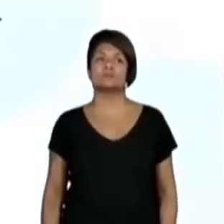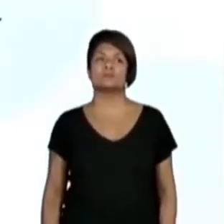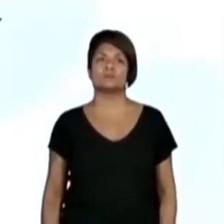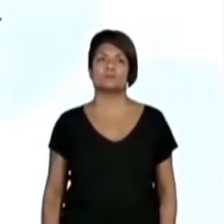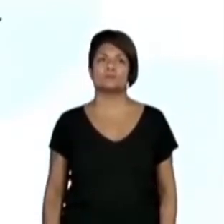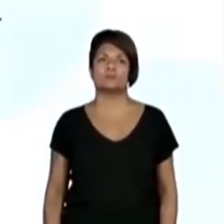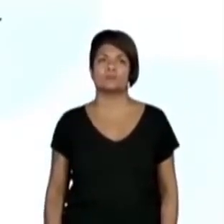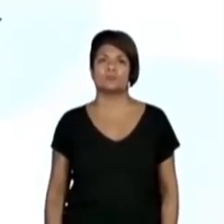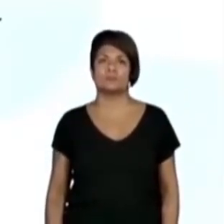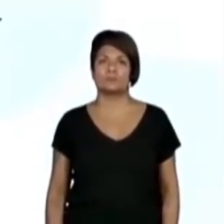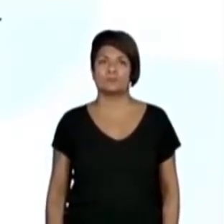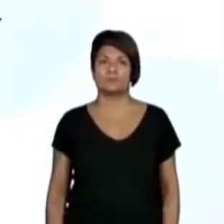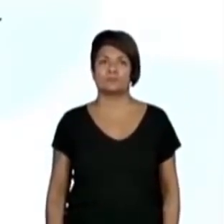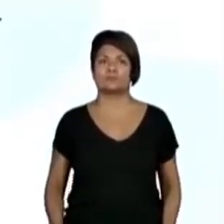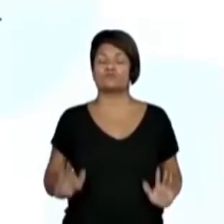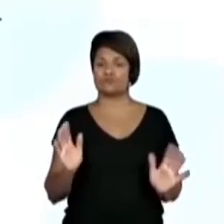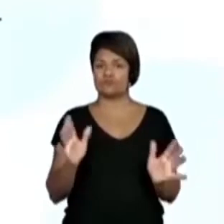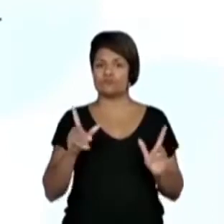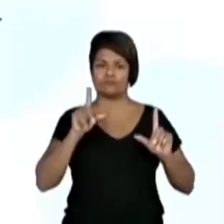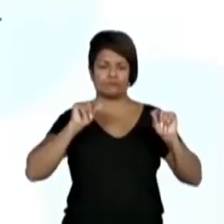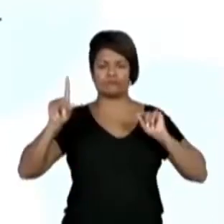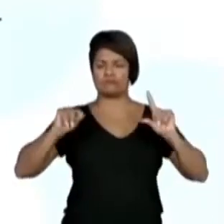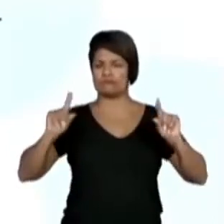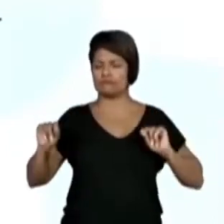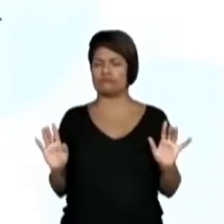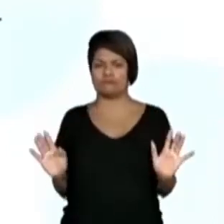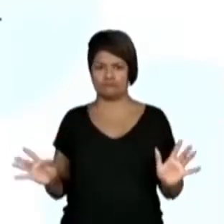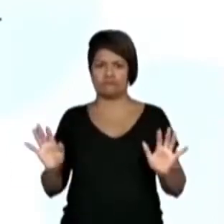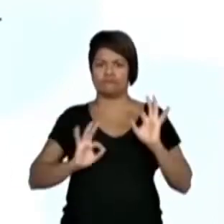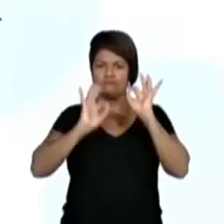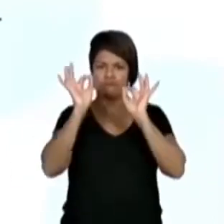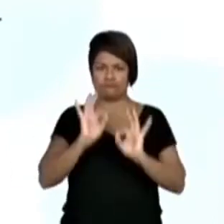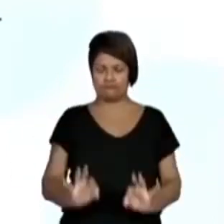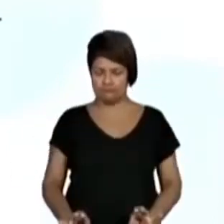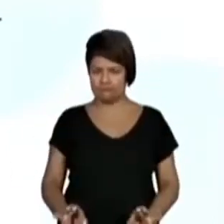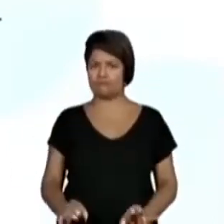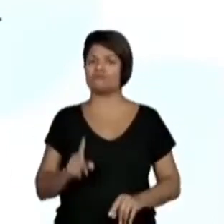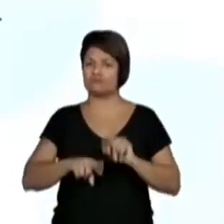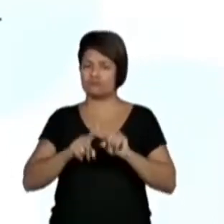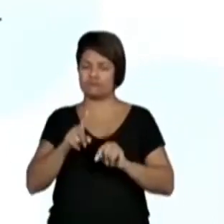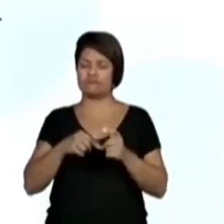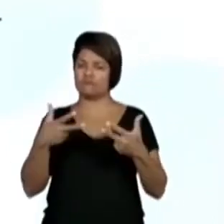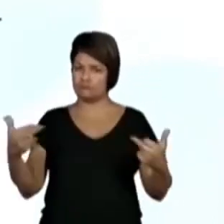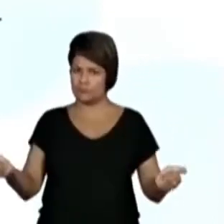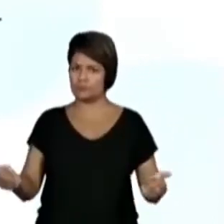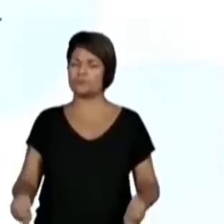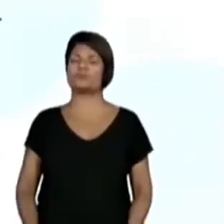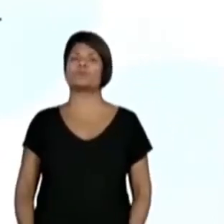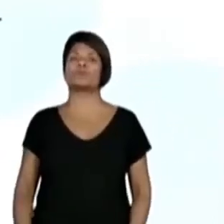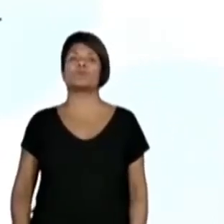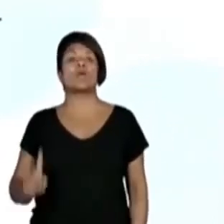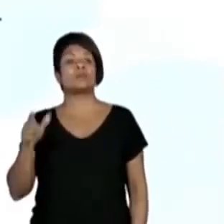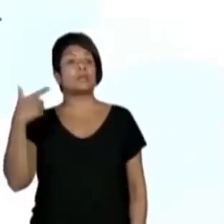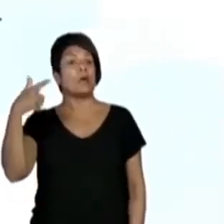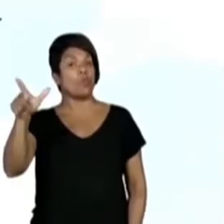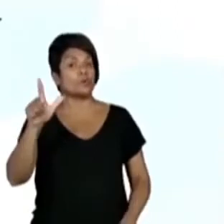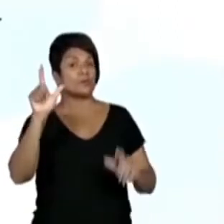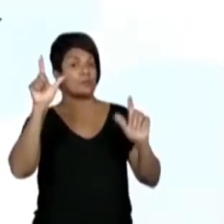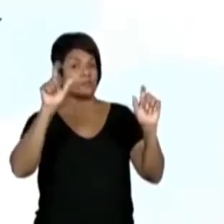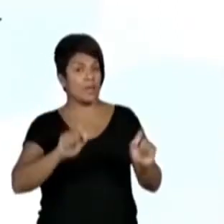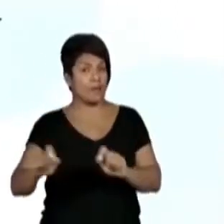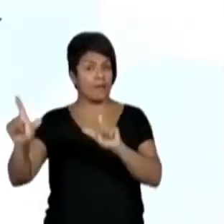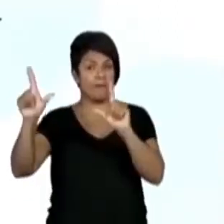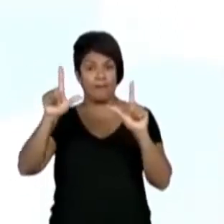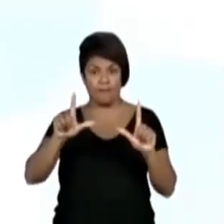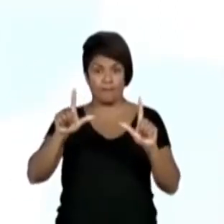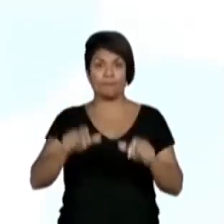com os ingredientes selecionados. Organizei os ingredientes. Eu tenho na próxima tela